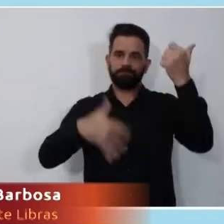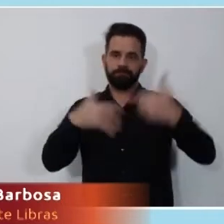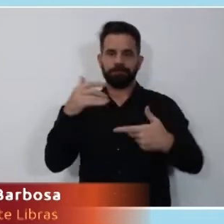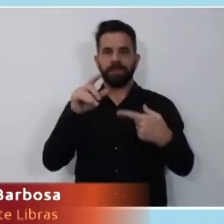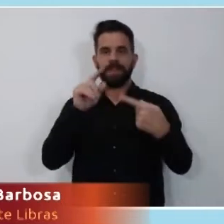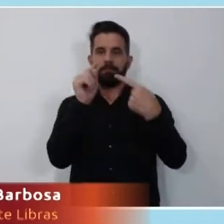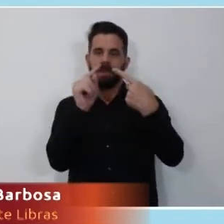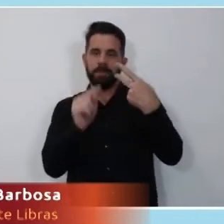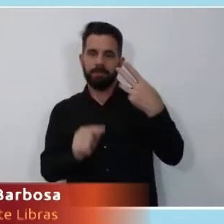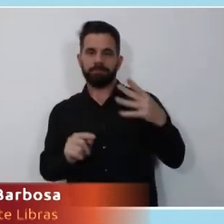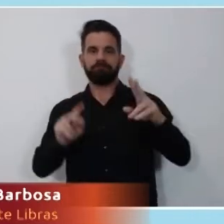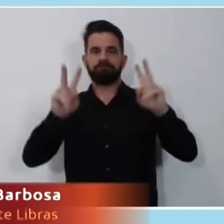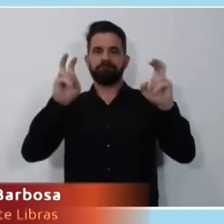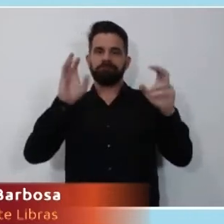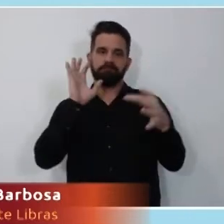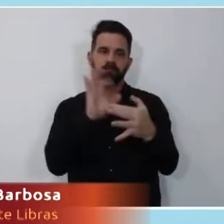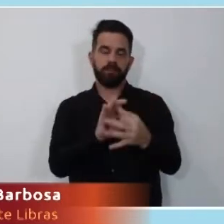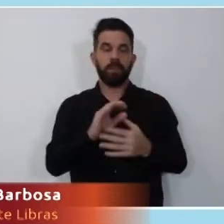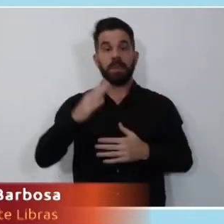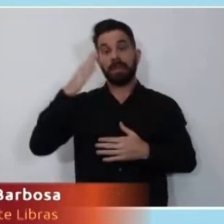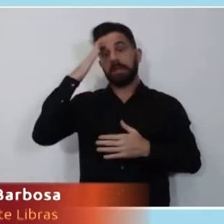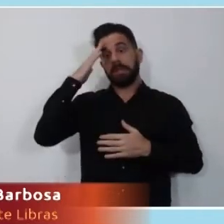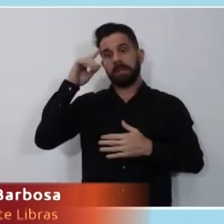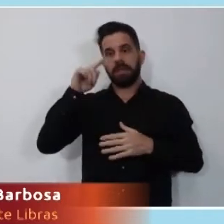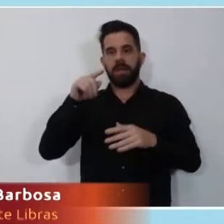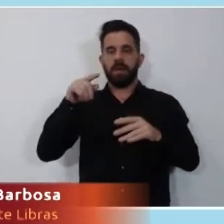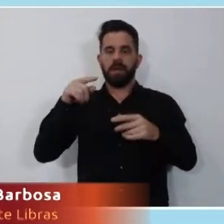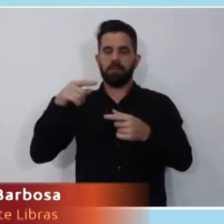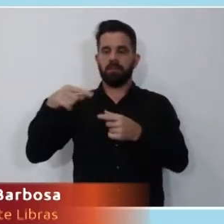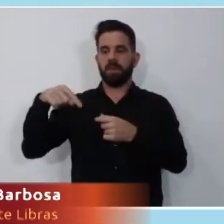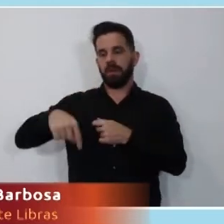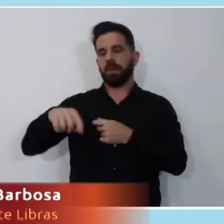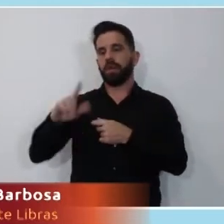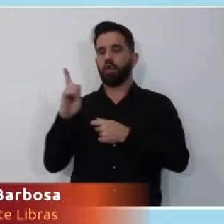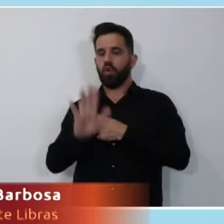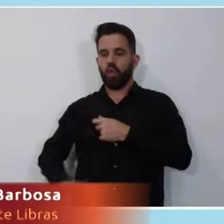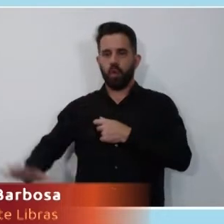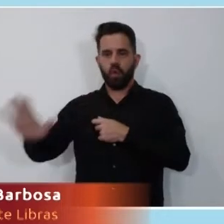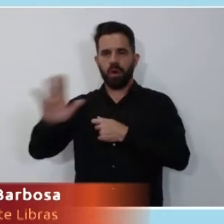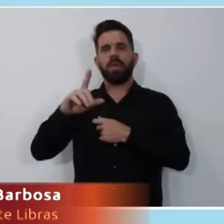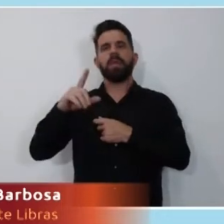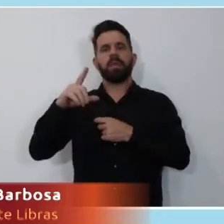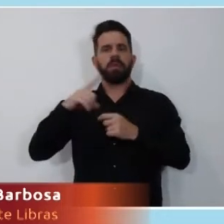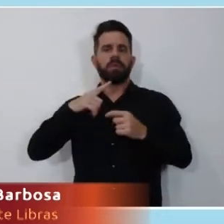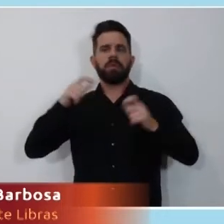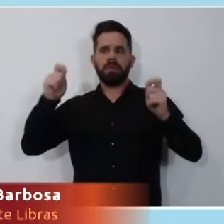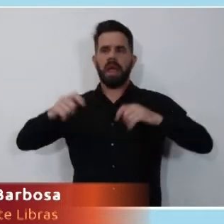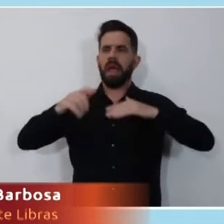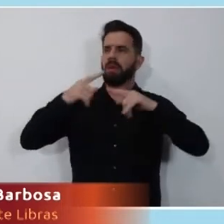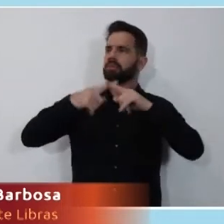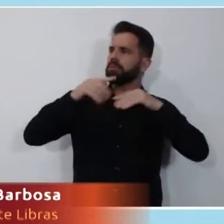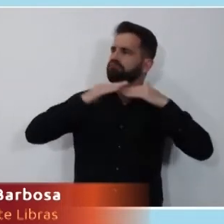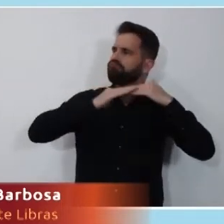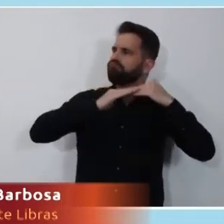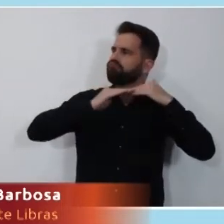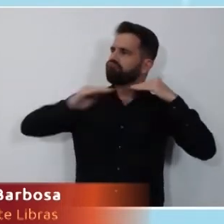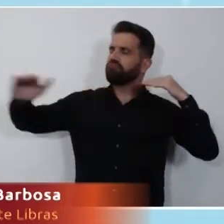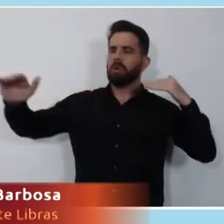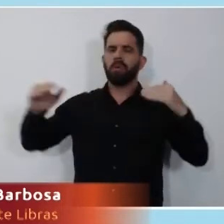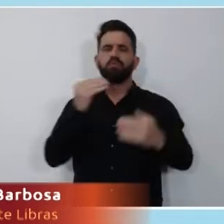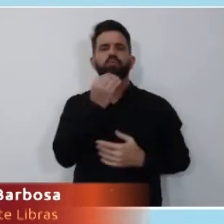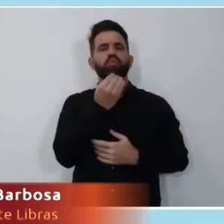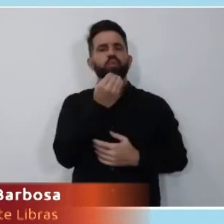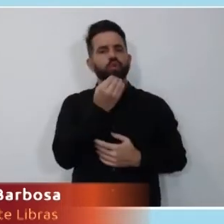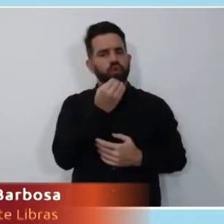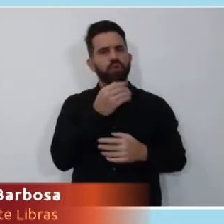bicicletas. A gente sabe que Goiânia é uma cidade razoavelmente plana, que poderia proporcionar um número maior de pessoas